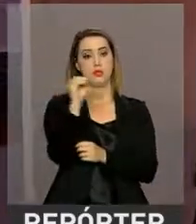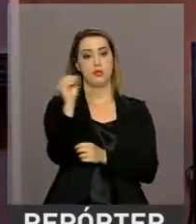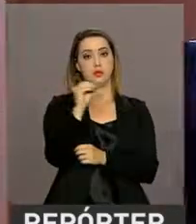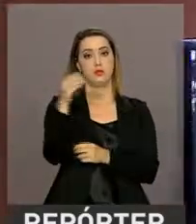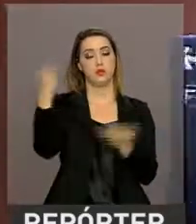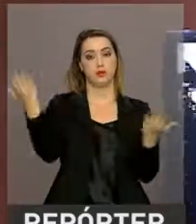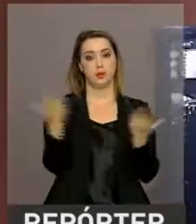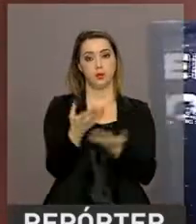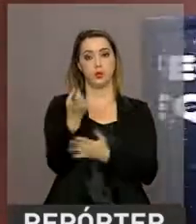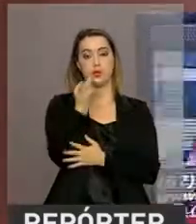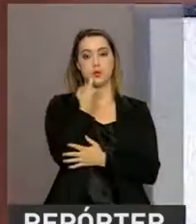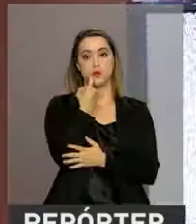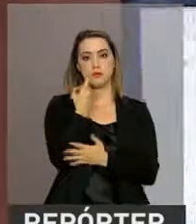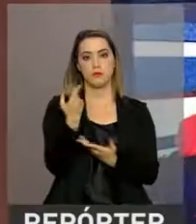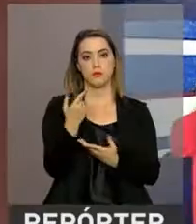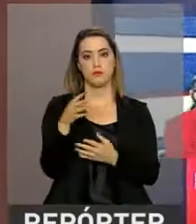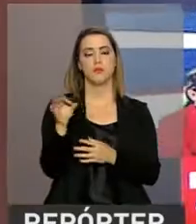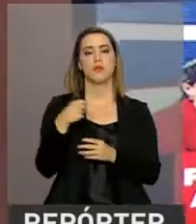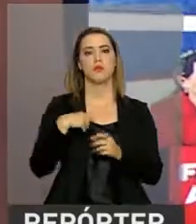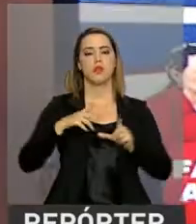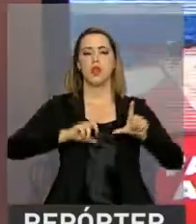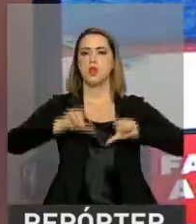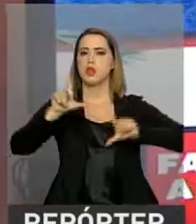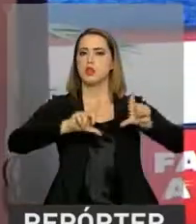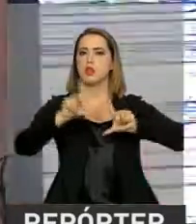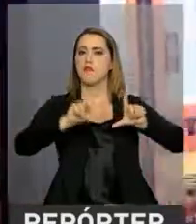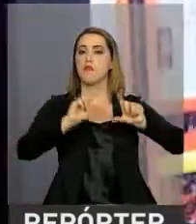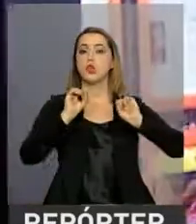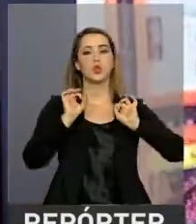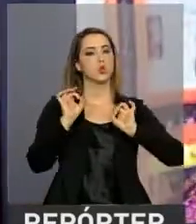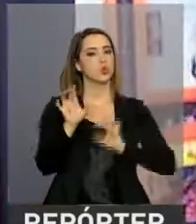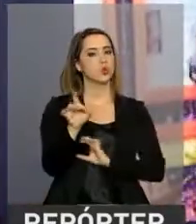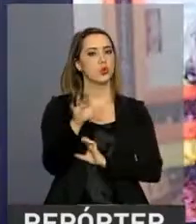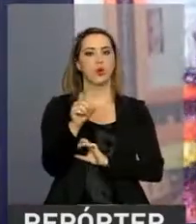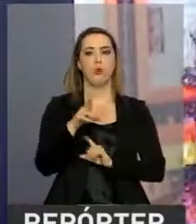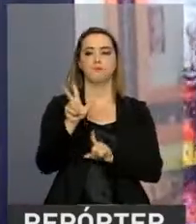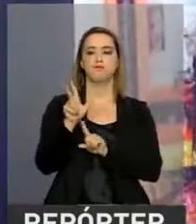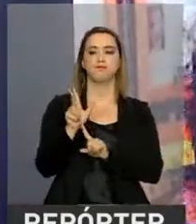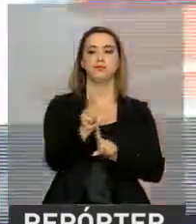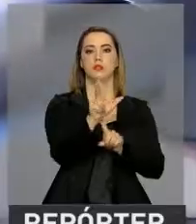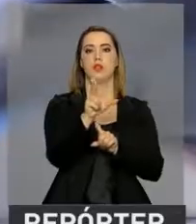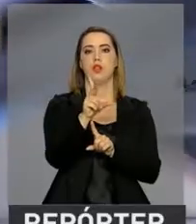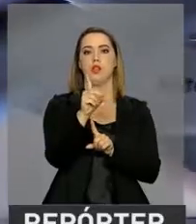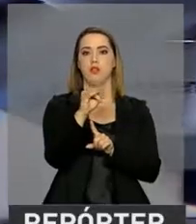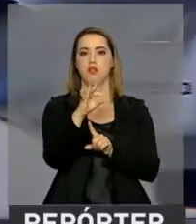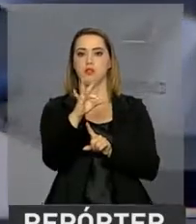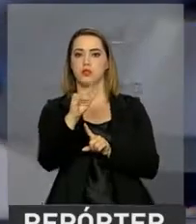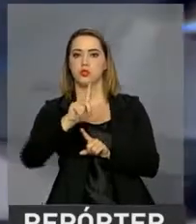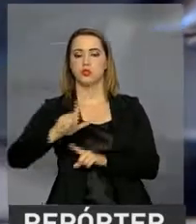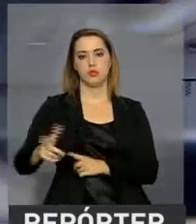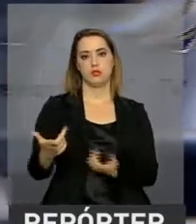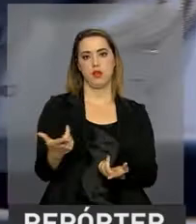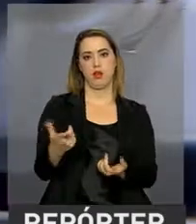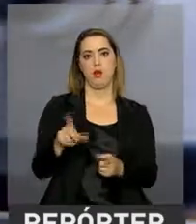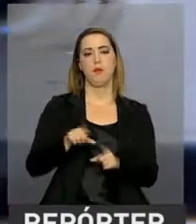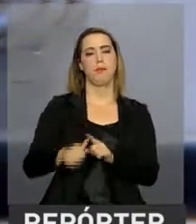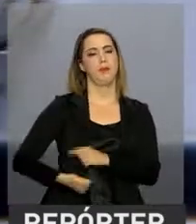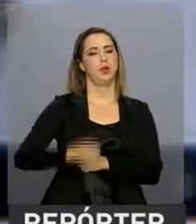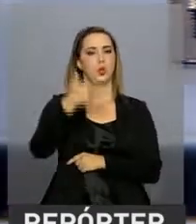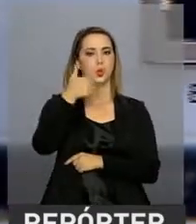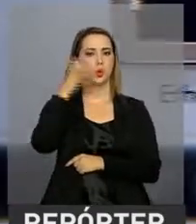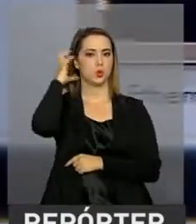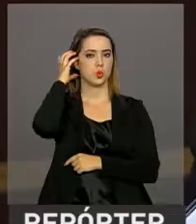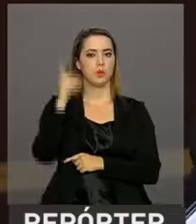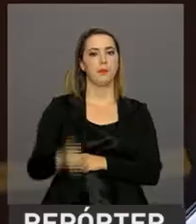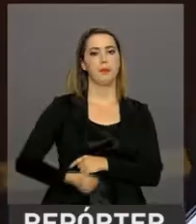desta sexta-feira a programação das emissoras só estará disponível em sinal digital que possui mais qualidade de som e